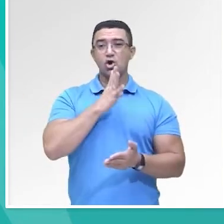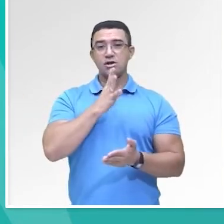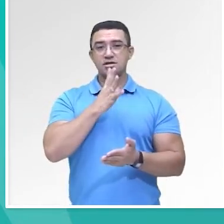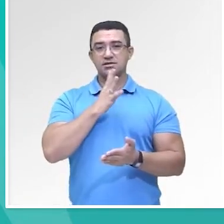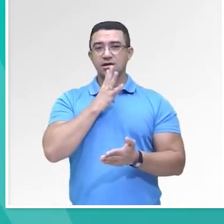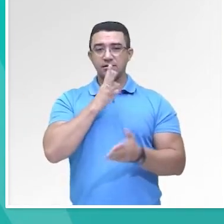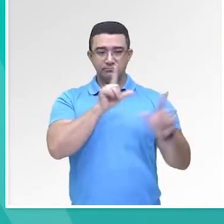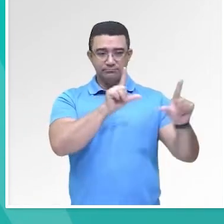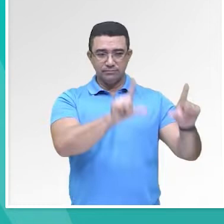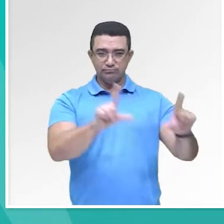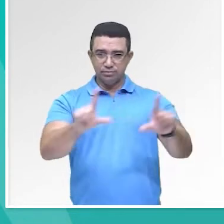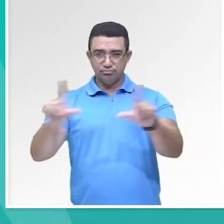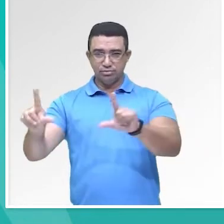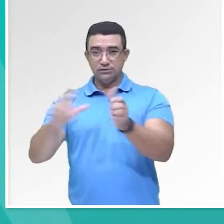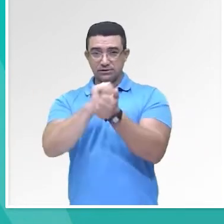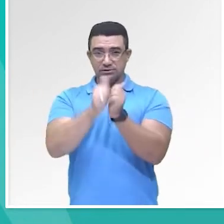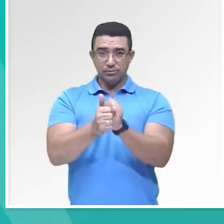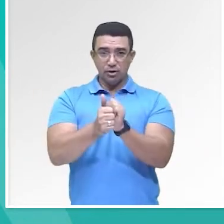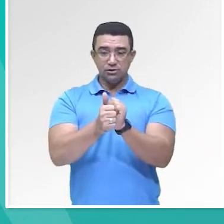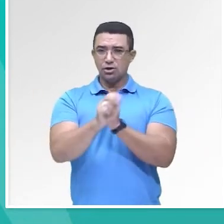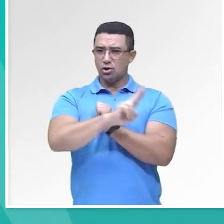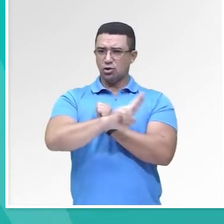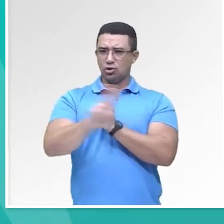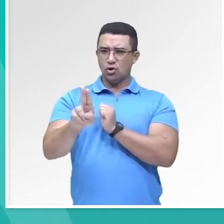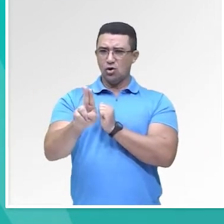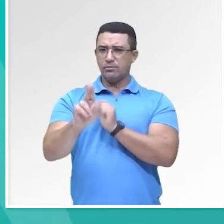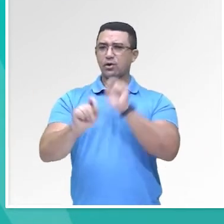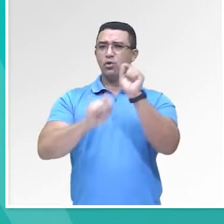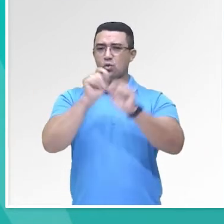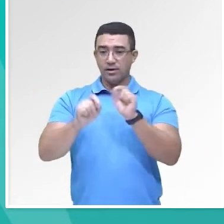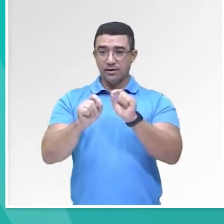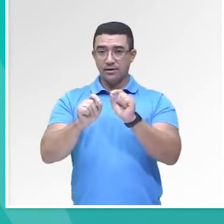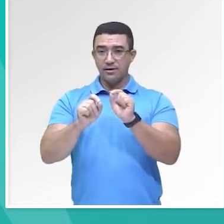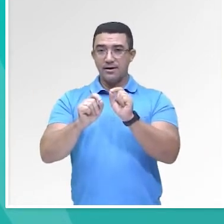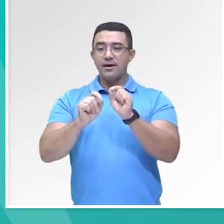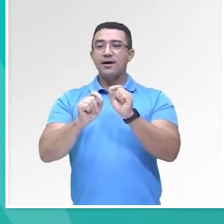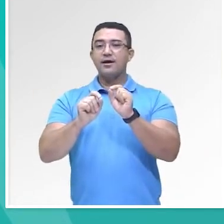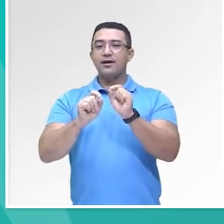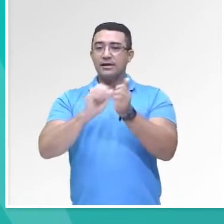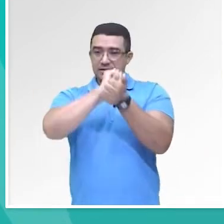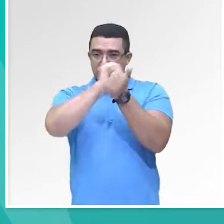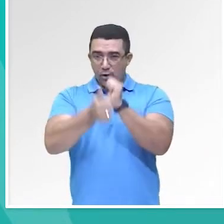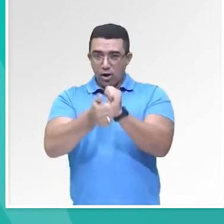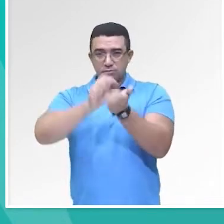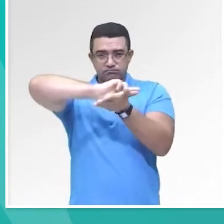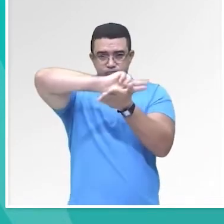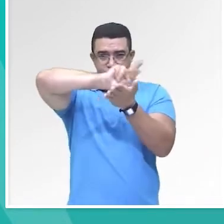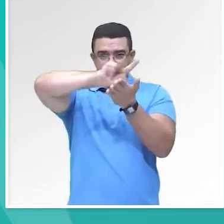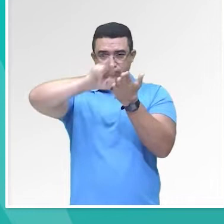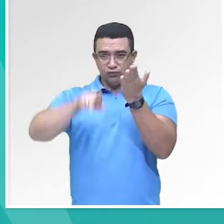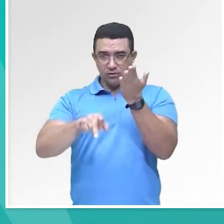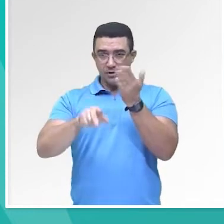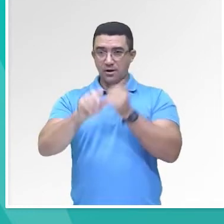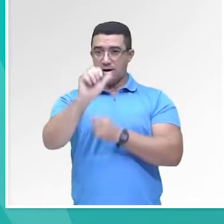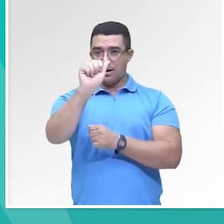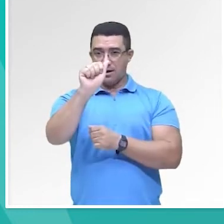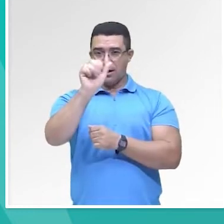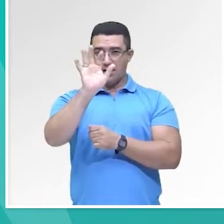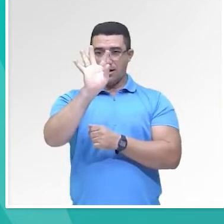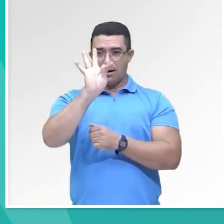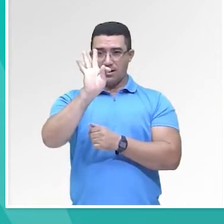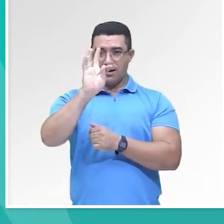esporte chamado de atletismo. Vamos lá? Muito bem. Então, observem aqui o